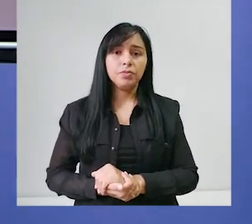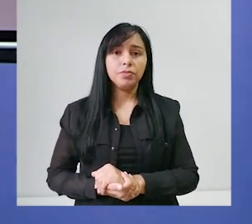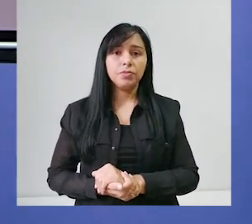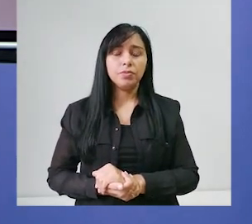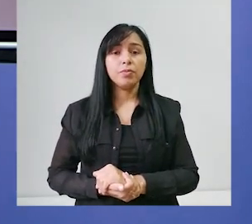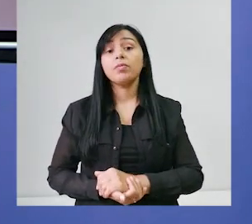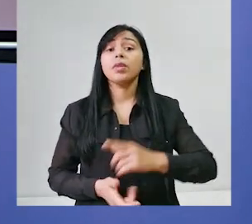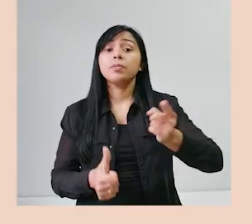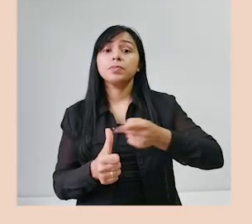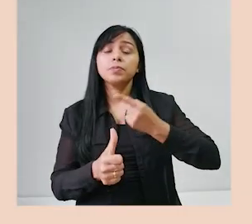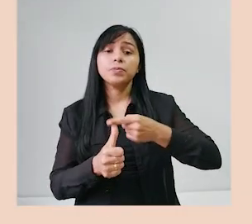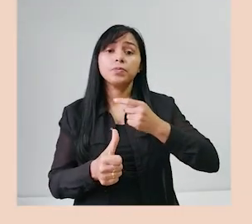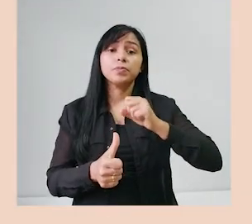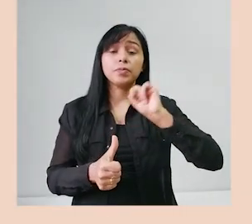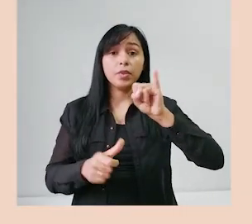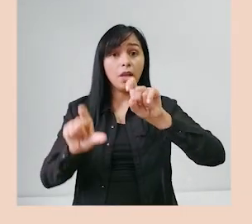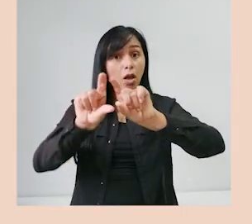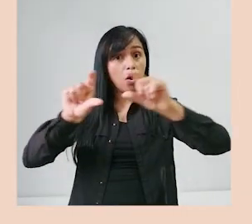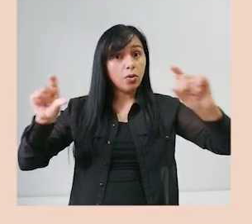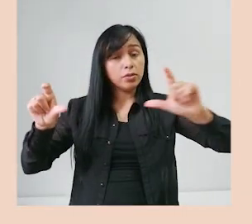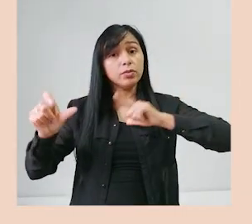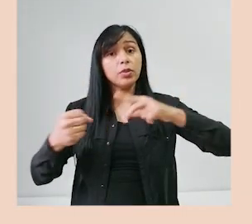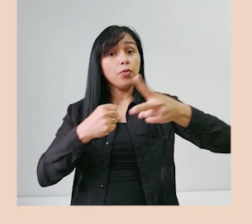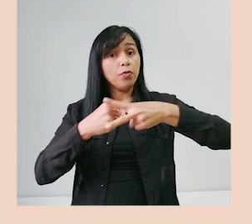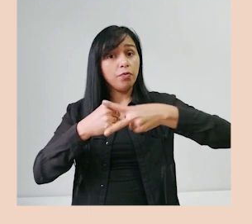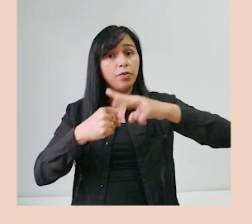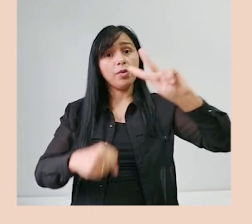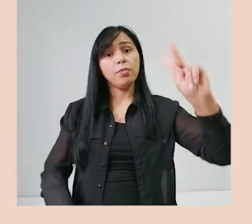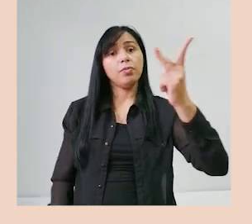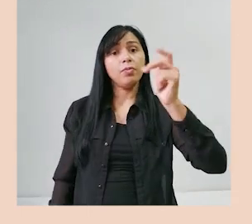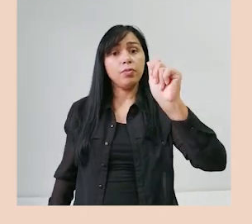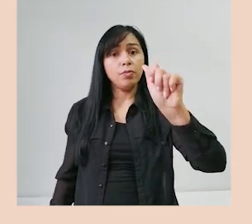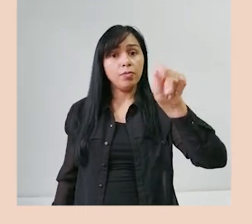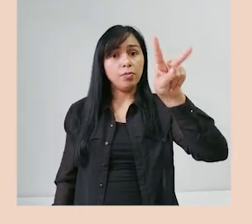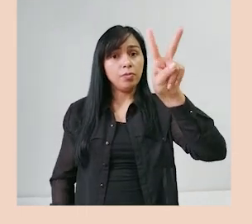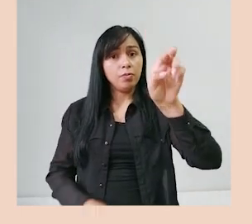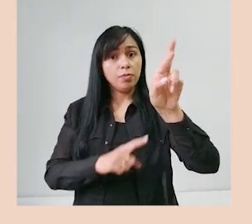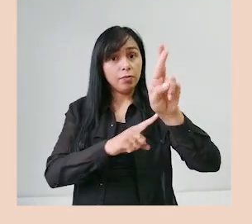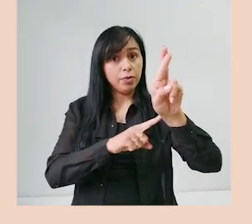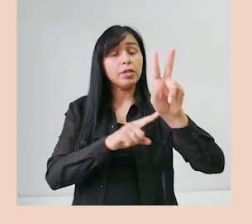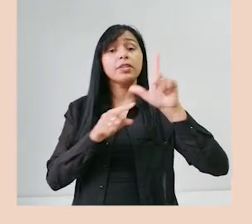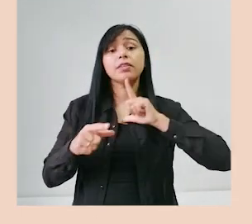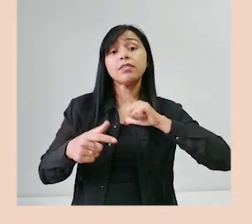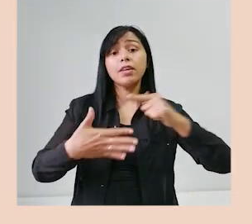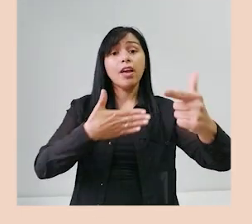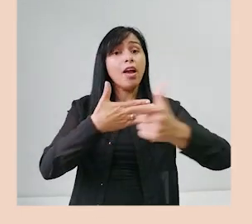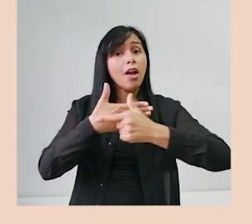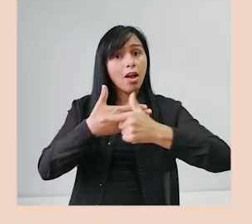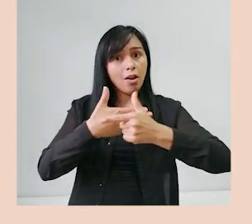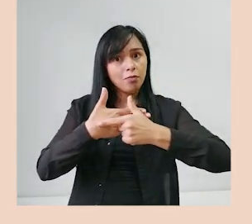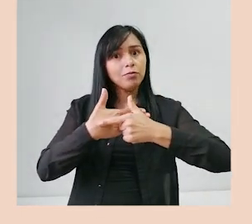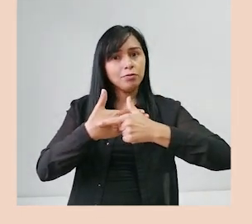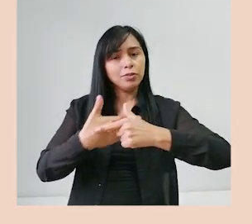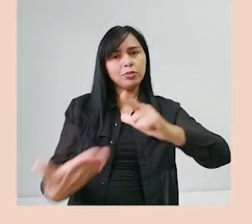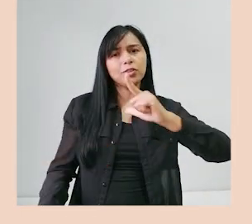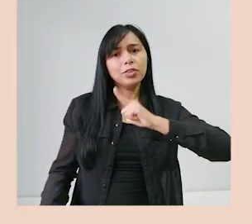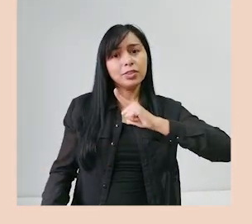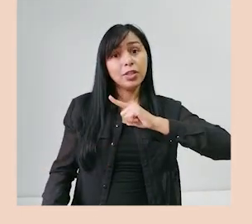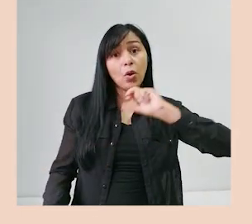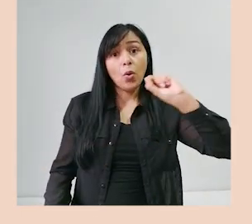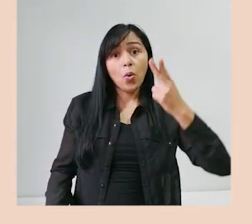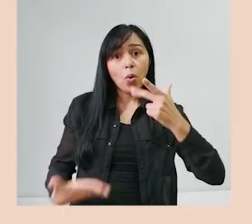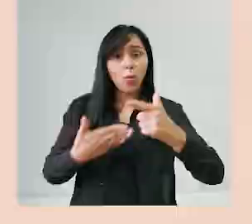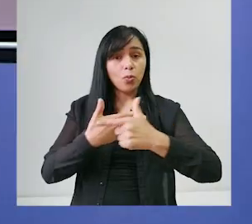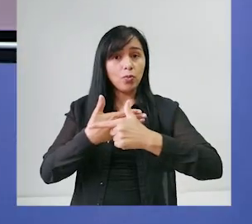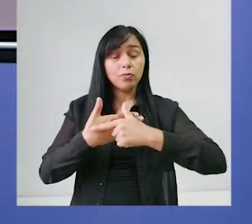primeiro com o verbo haver indicando existência ou acontecimento então quando na oração nós temos